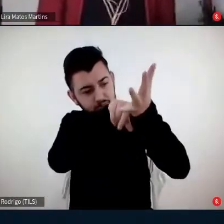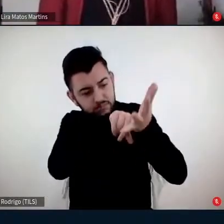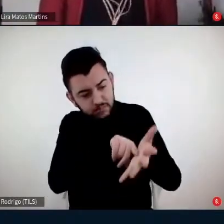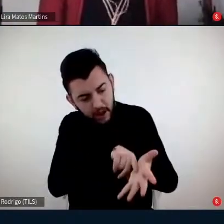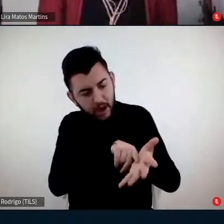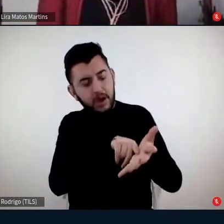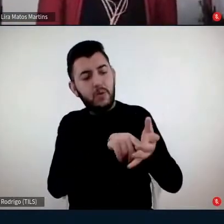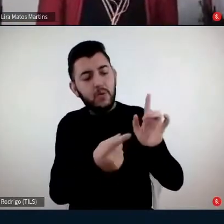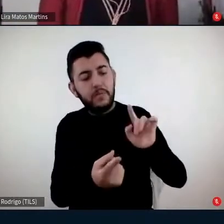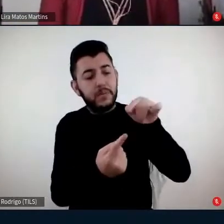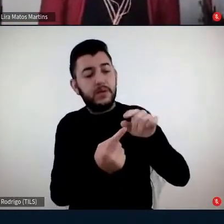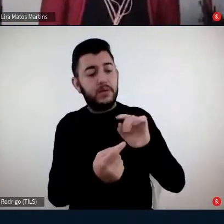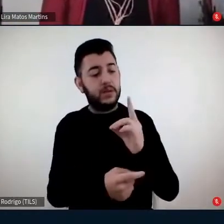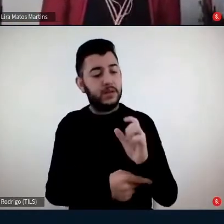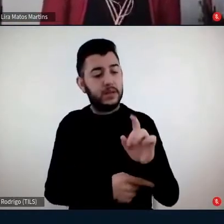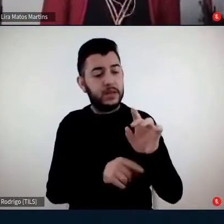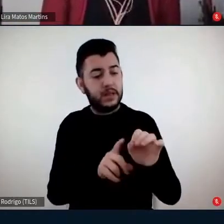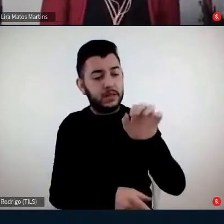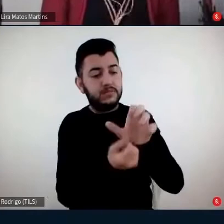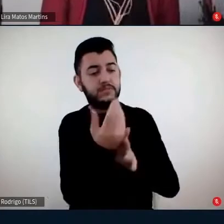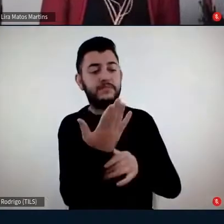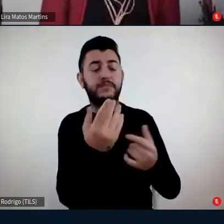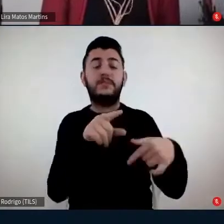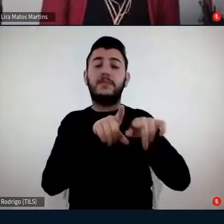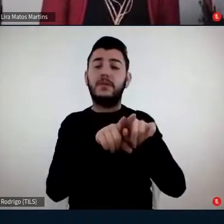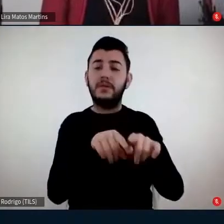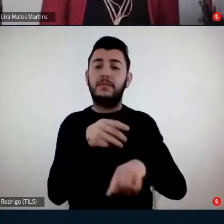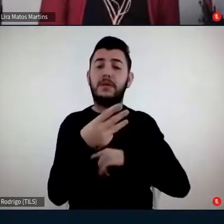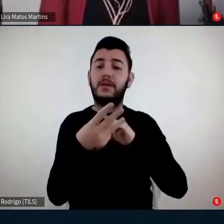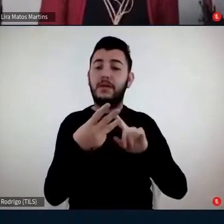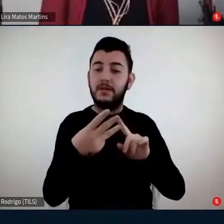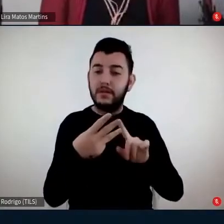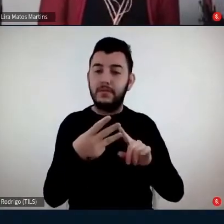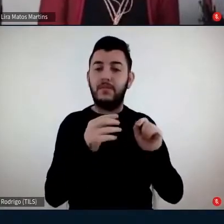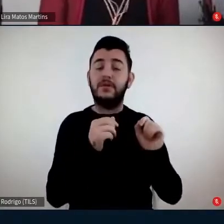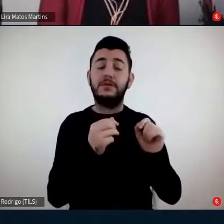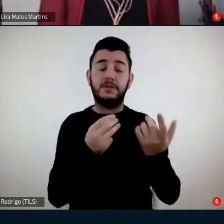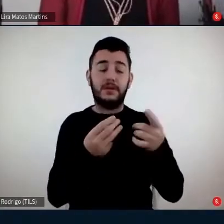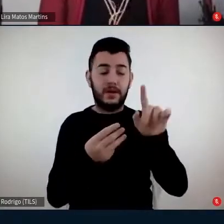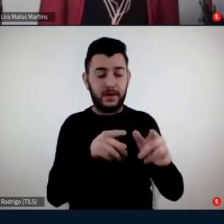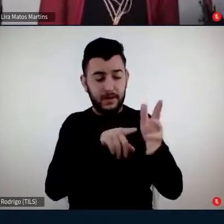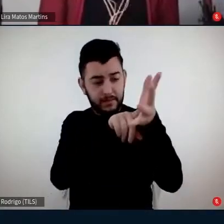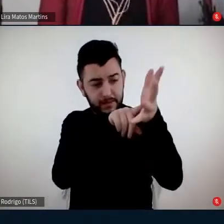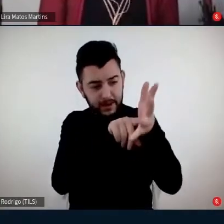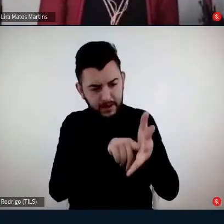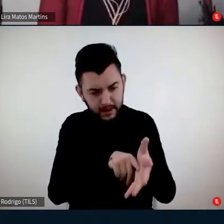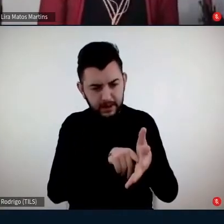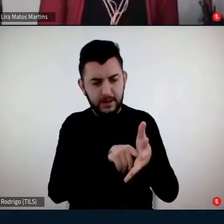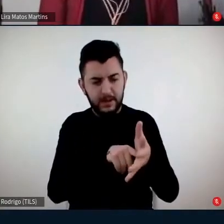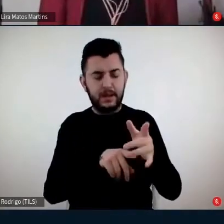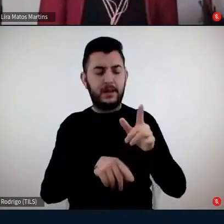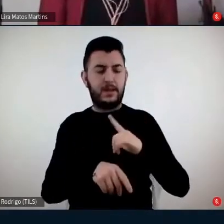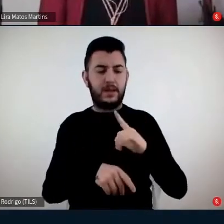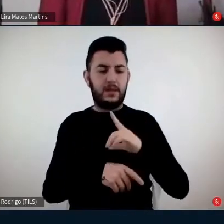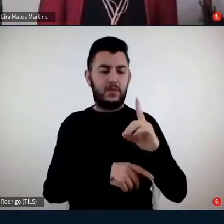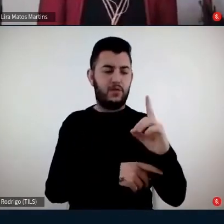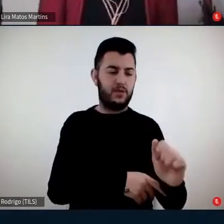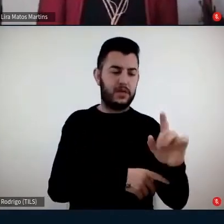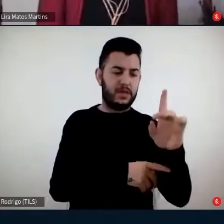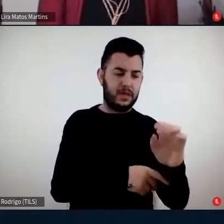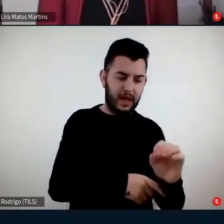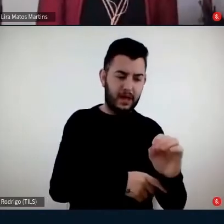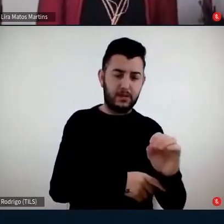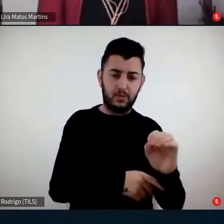dados, e depois uma análise inferencial com a interpretação desses dados e dos seus resultados. Só que